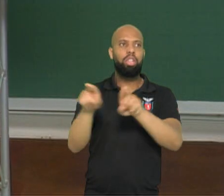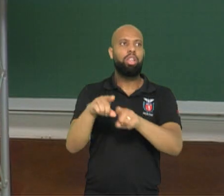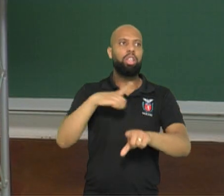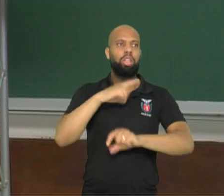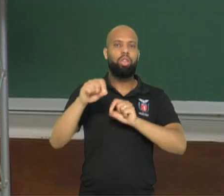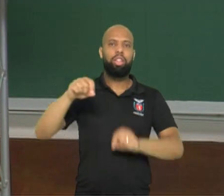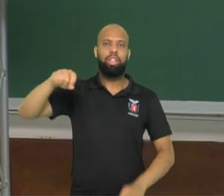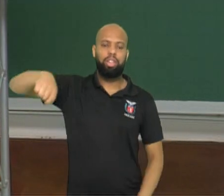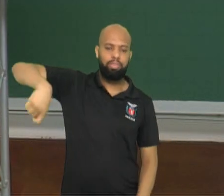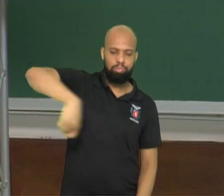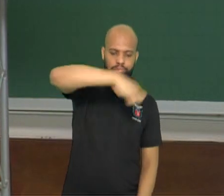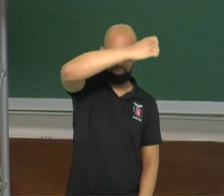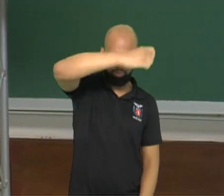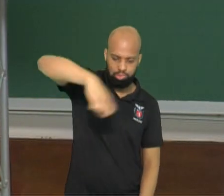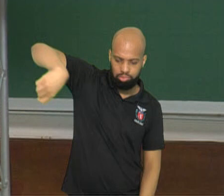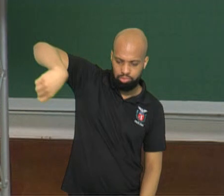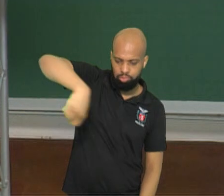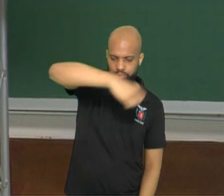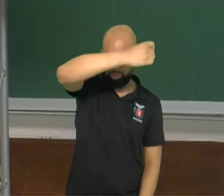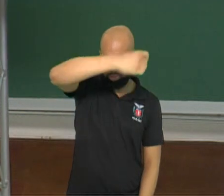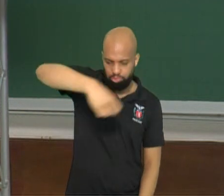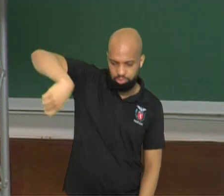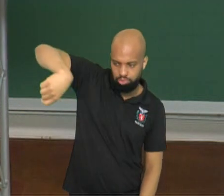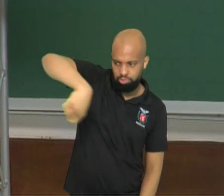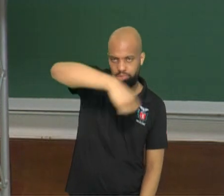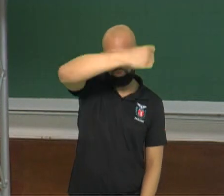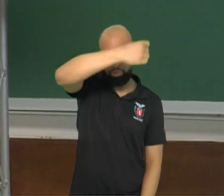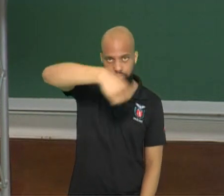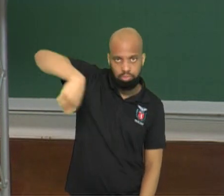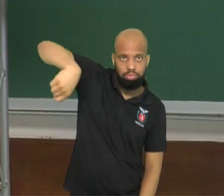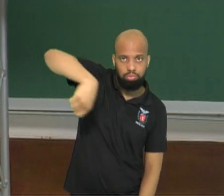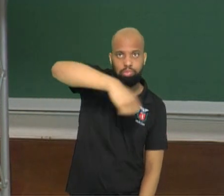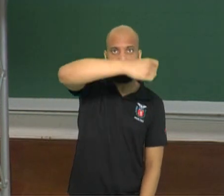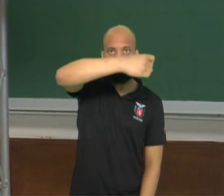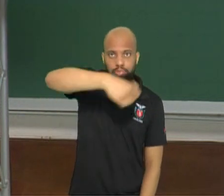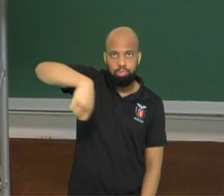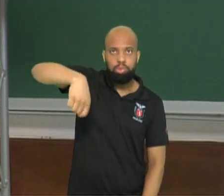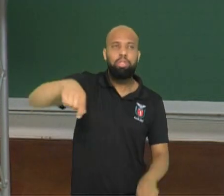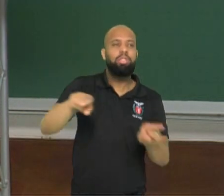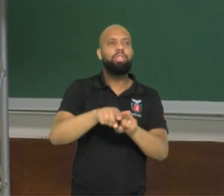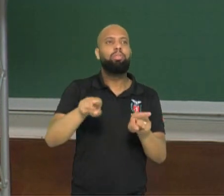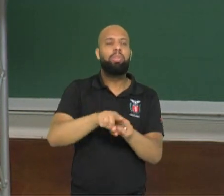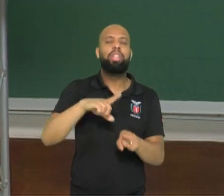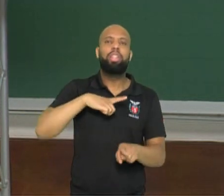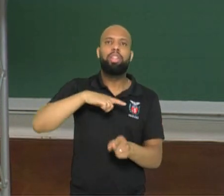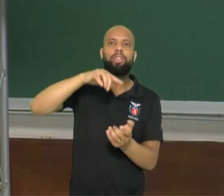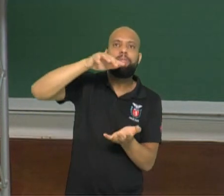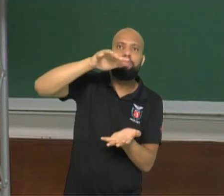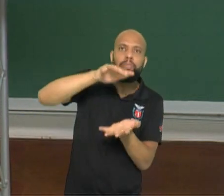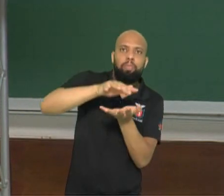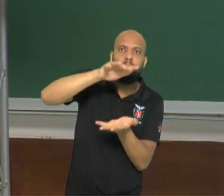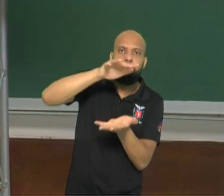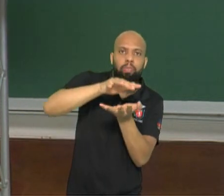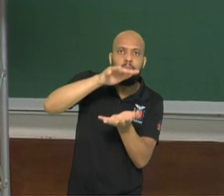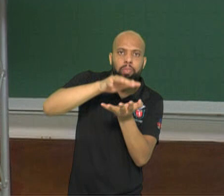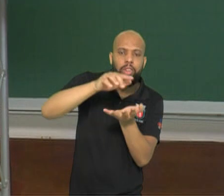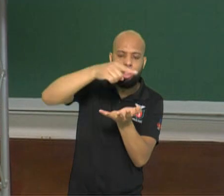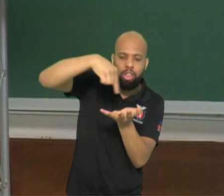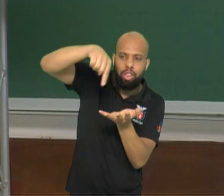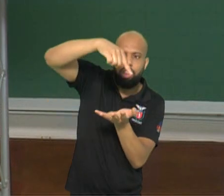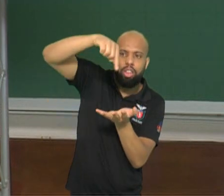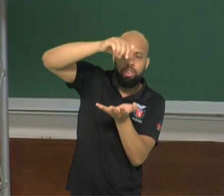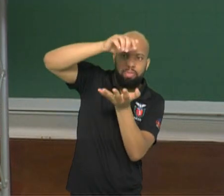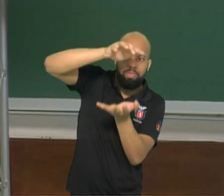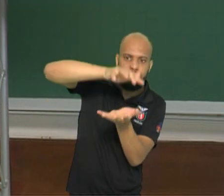harmônico simples, das molas, que é o coeficiente elástico, né, que a mola estica e recolhe, são